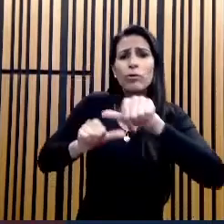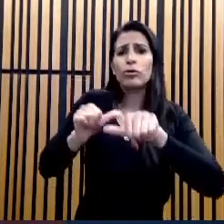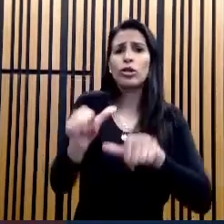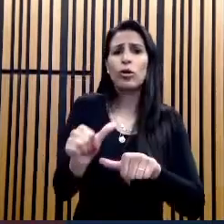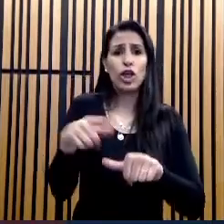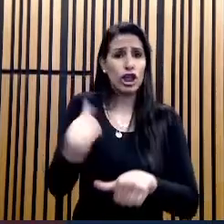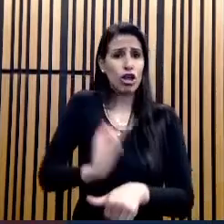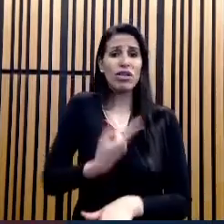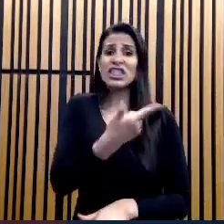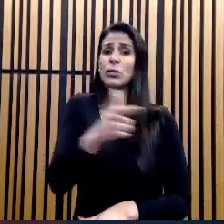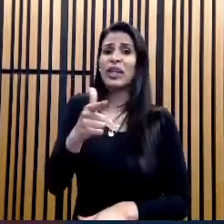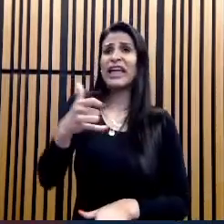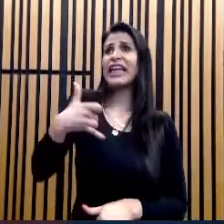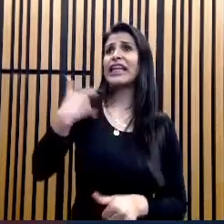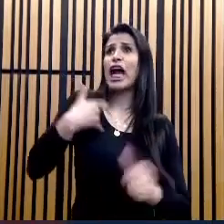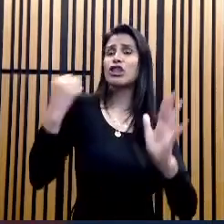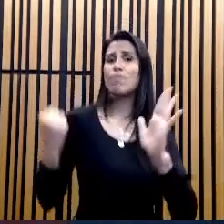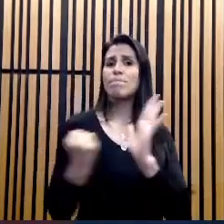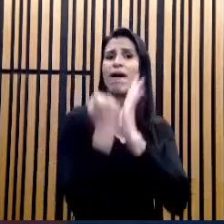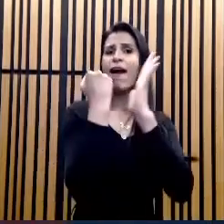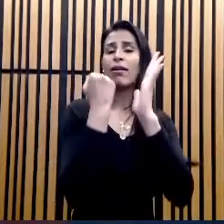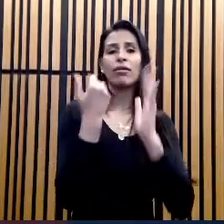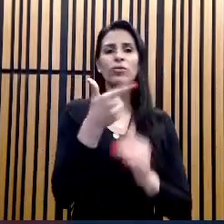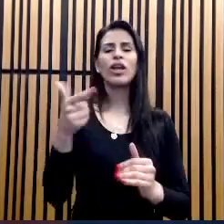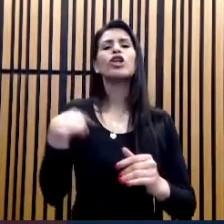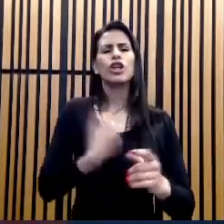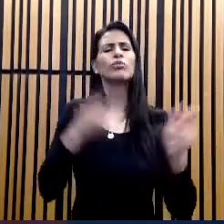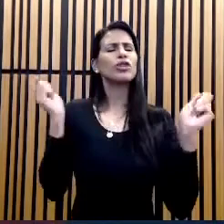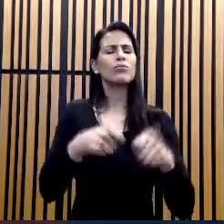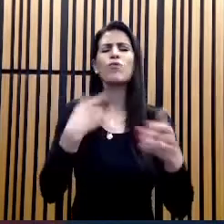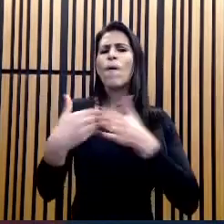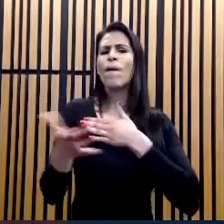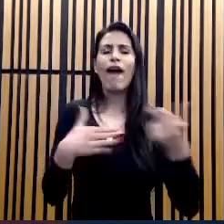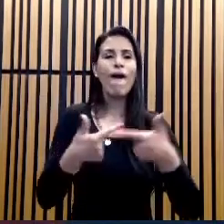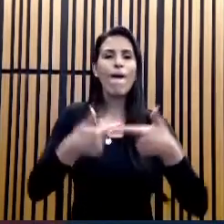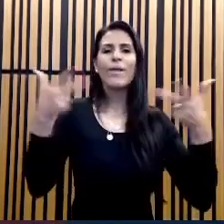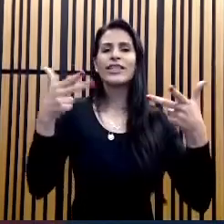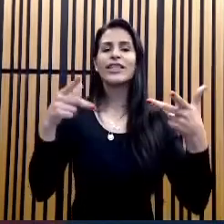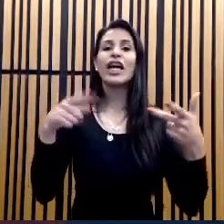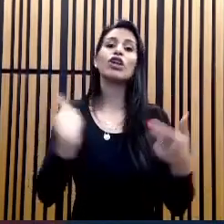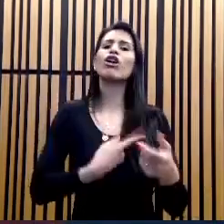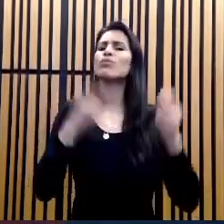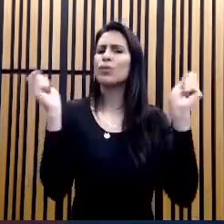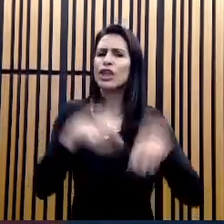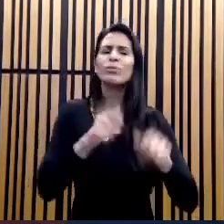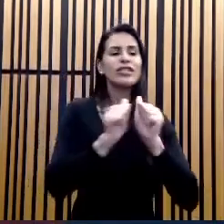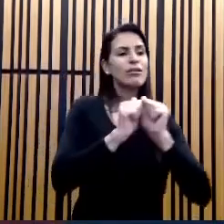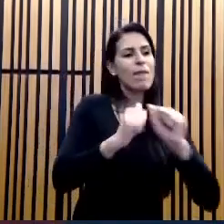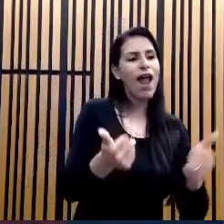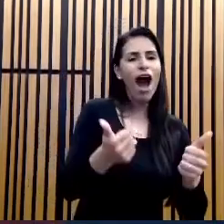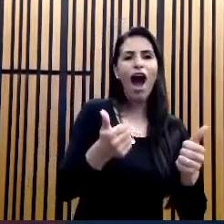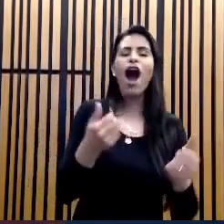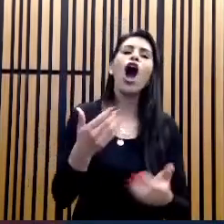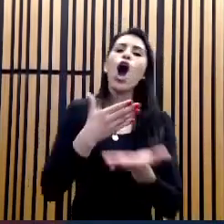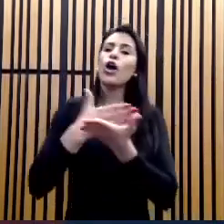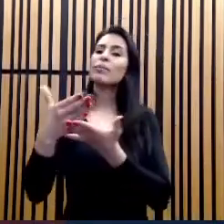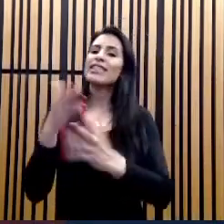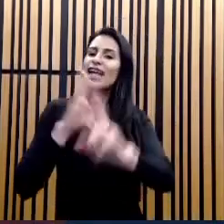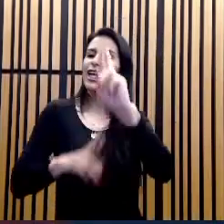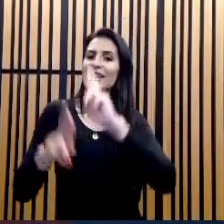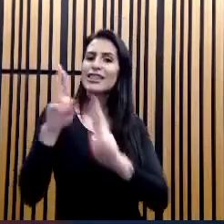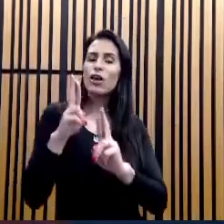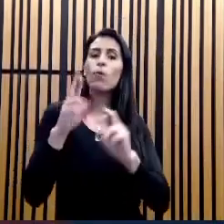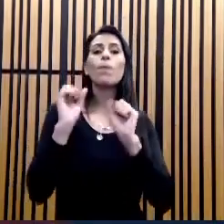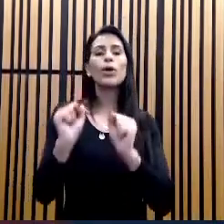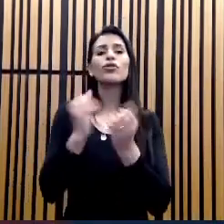gente pode qualquer coisa. É só a gente querer. A gente pode se separar, recomeçar. A gente pode recomeçar uma profissão, a gente